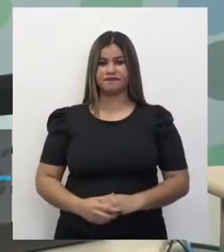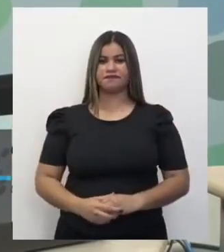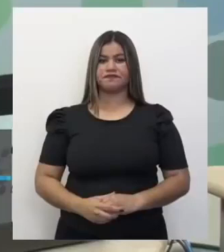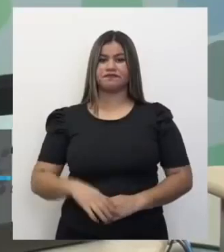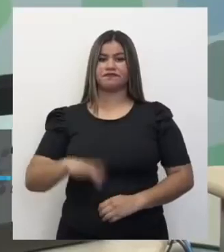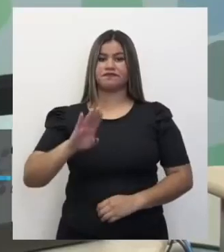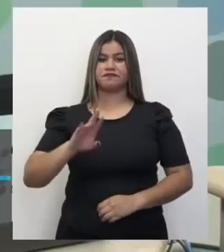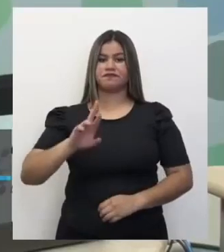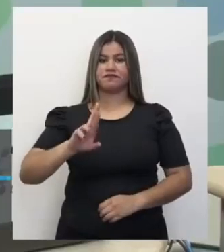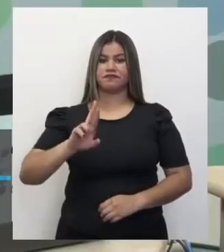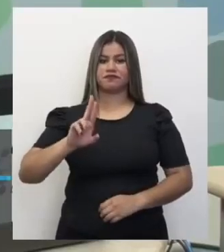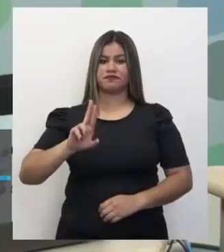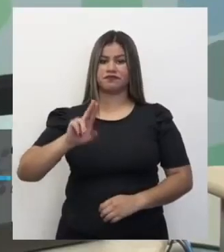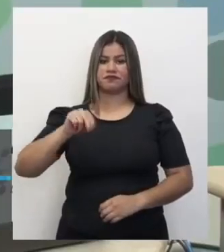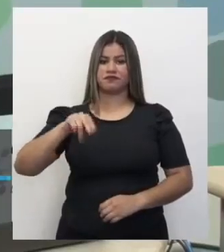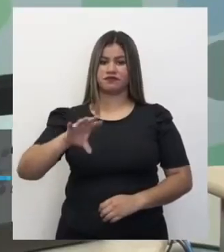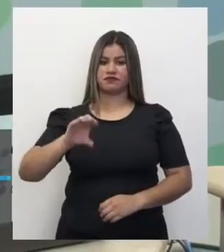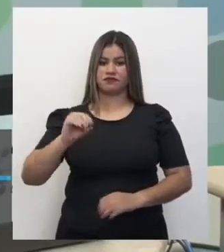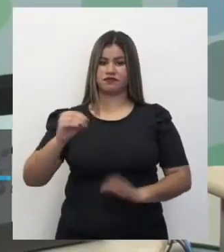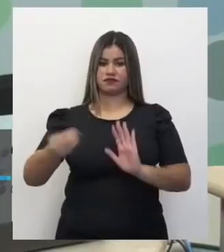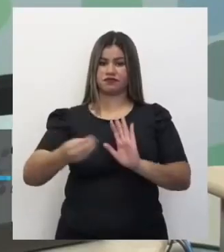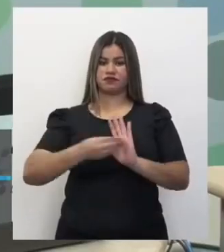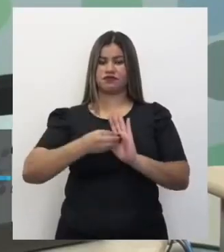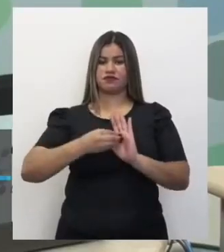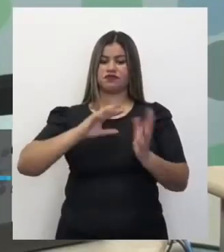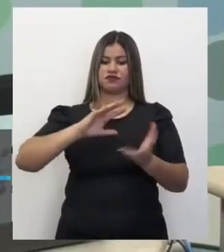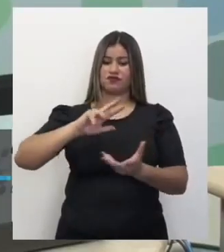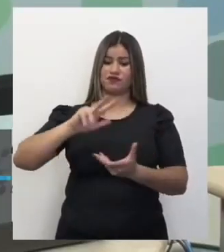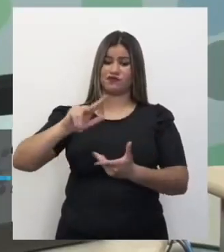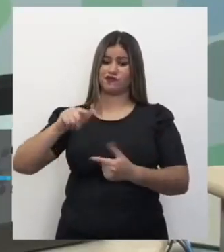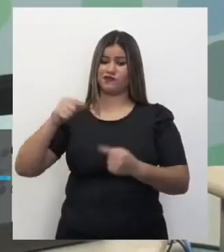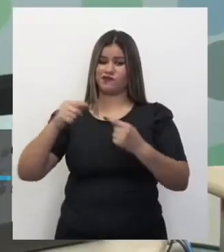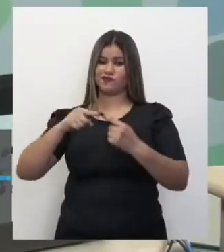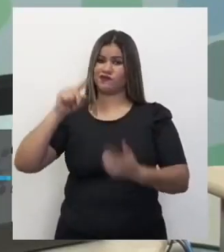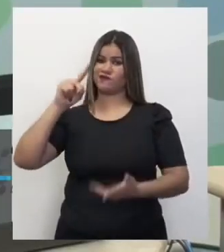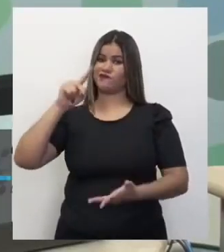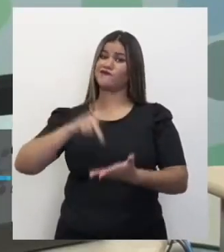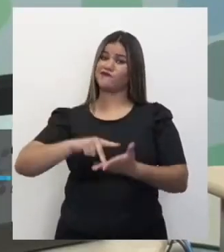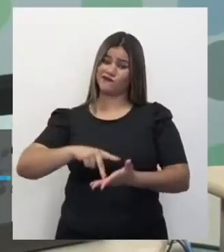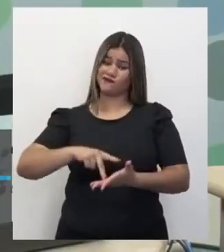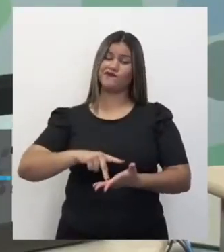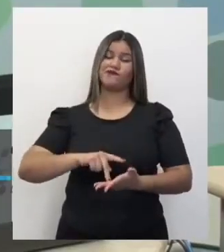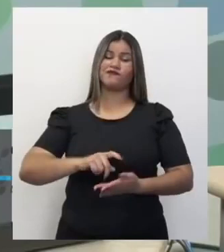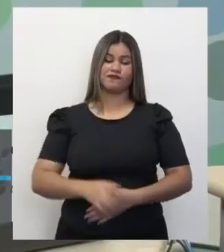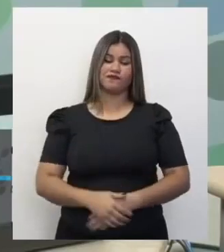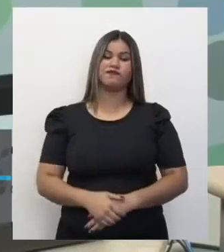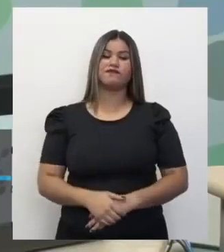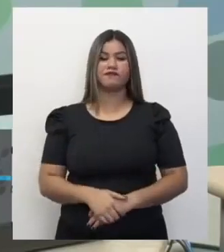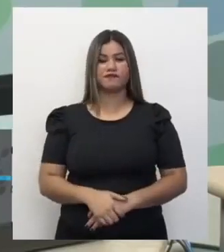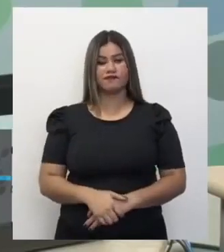O Bruno colocou o verdadeiro cenário do mundo. Olha cada coisa legal que eles colocaram.